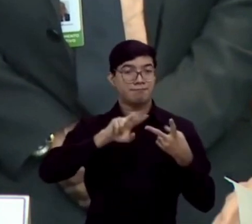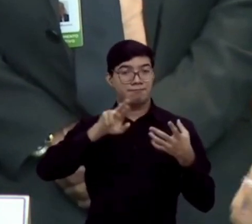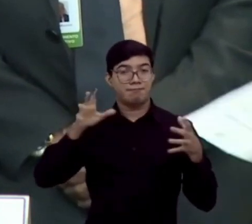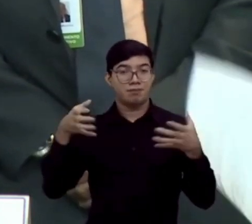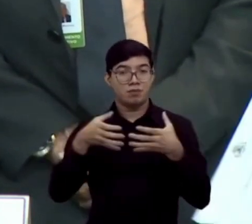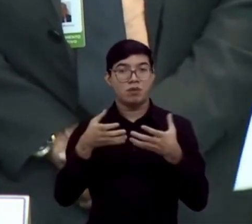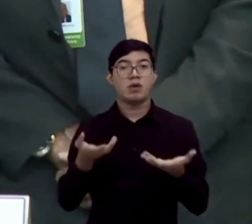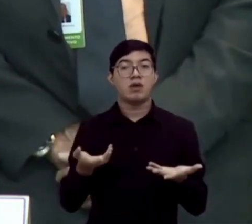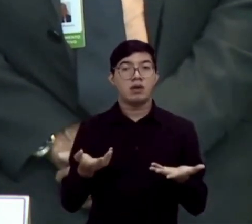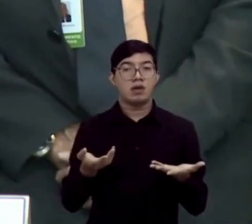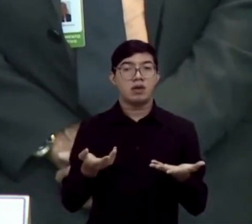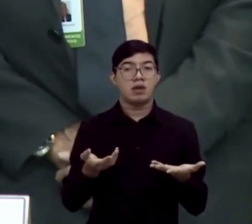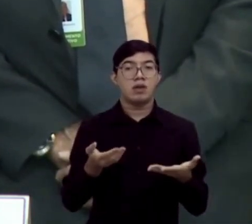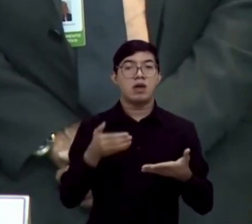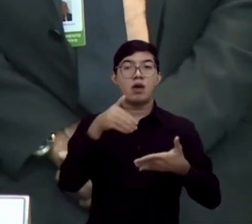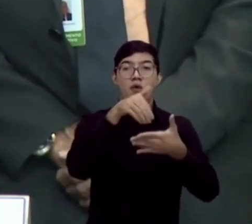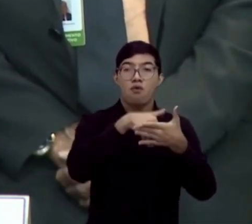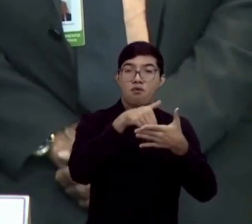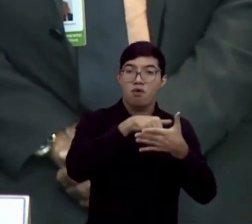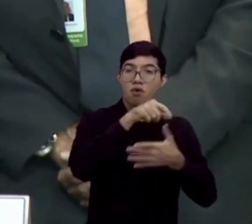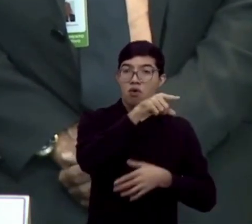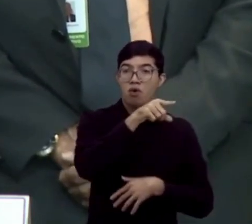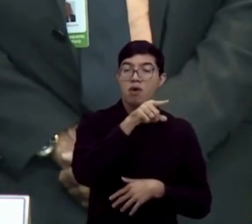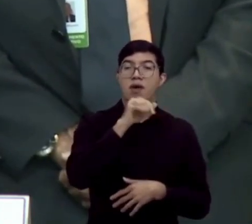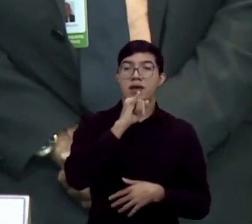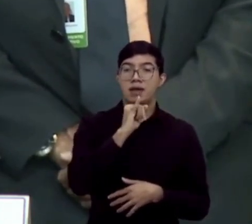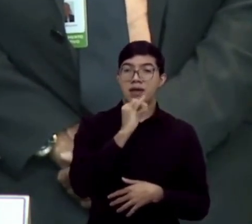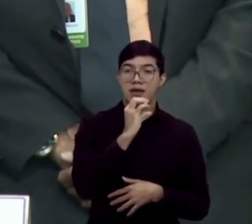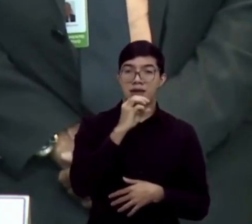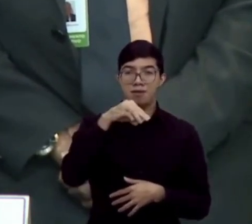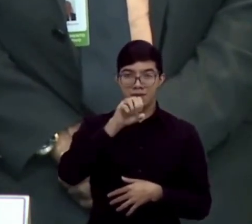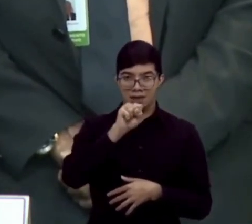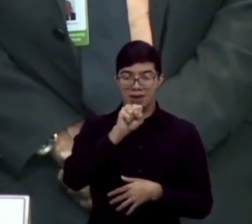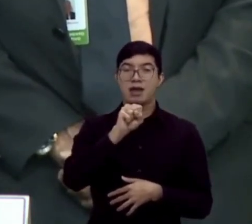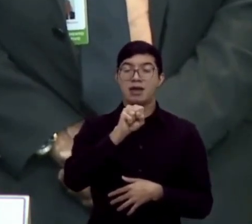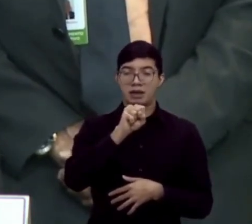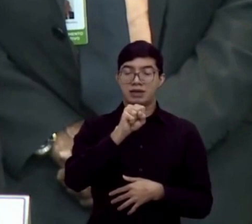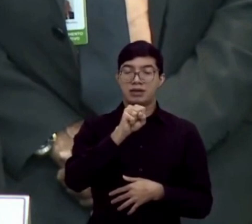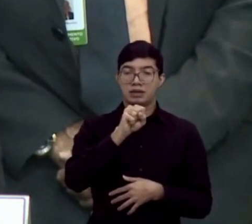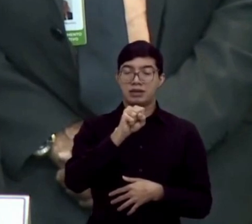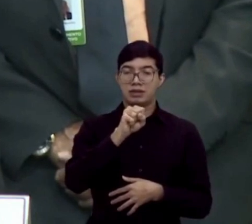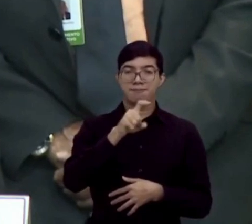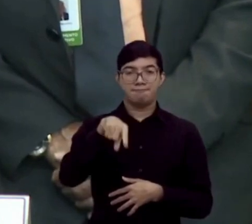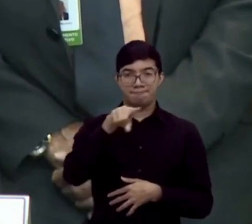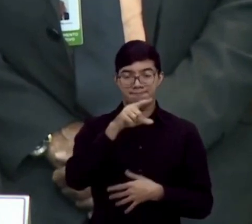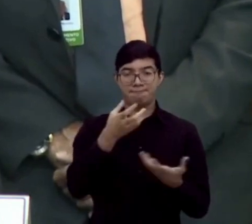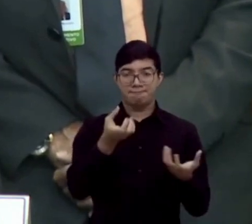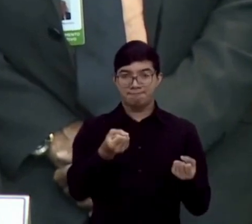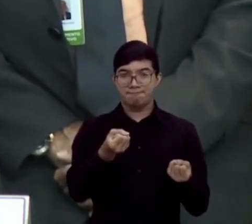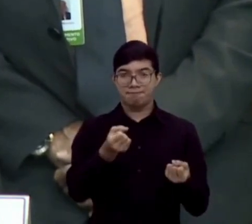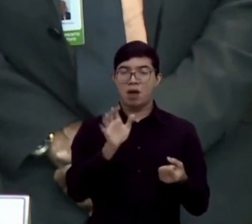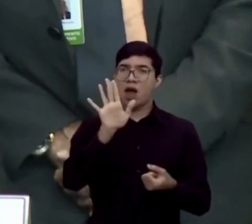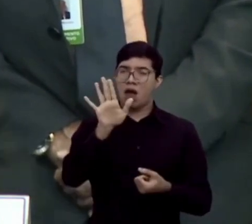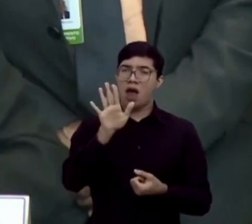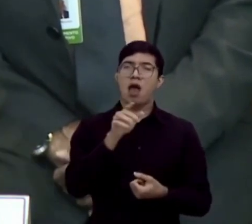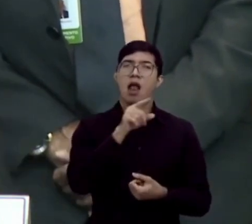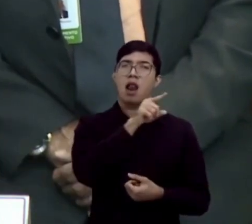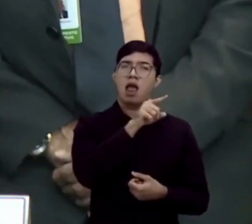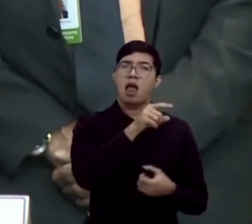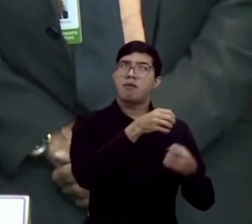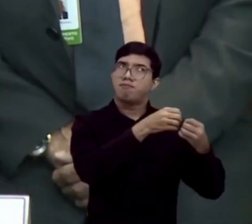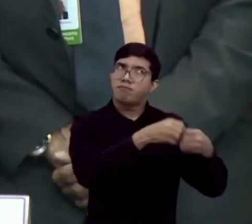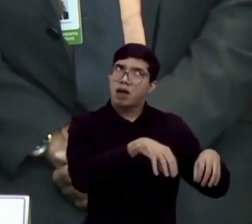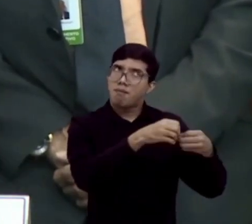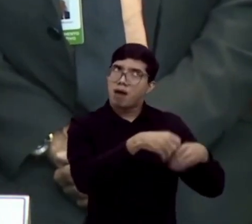votaram com CMS? O que estão dizendo aí que é muito ruim para todos os cearenses, não votaram? Nós temos